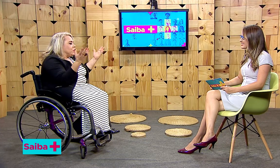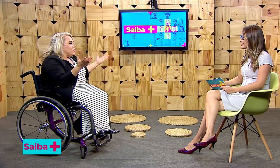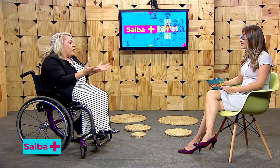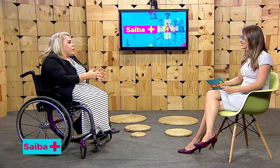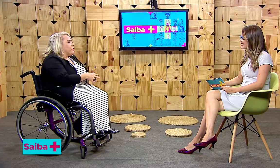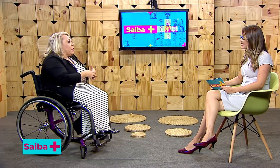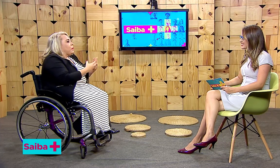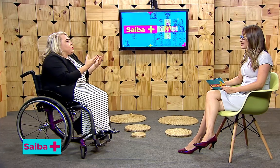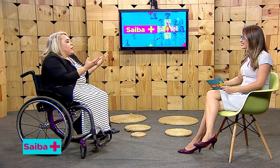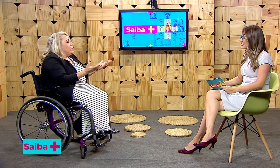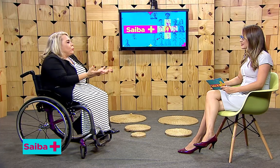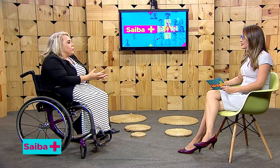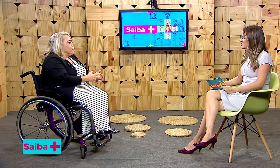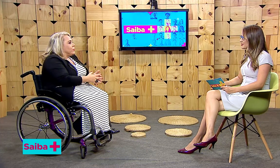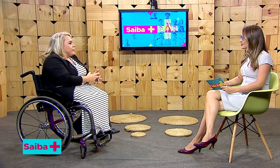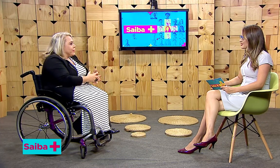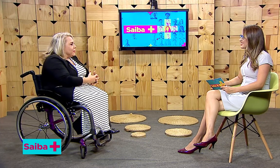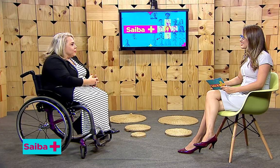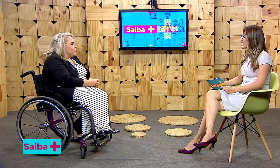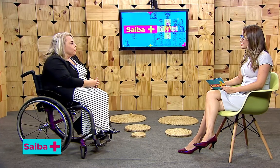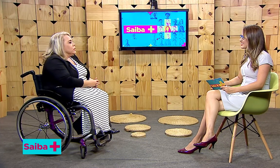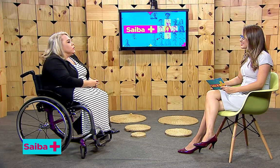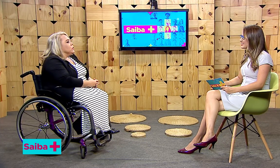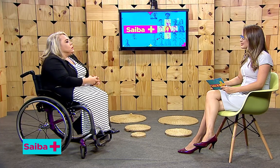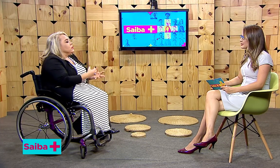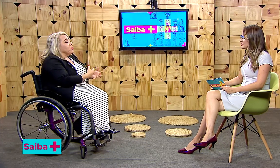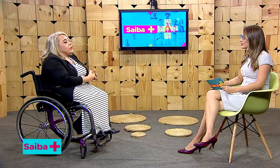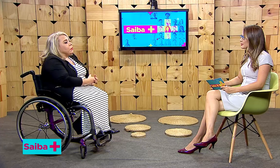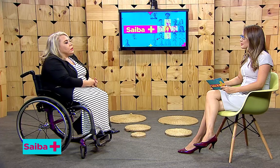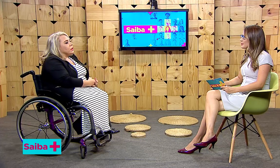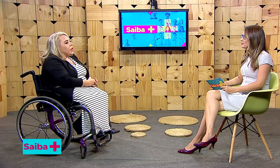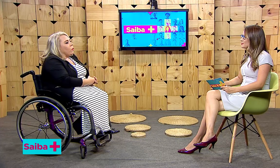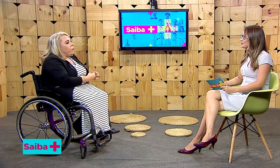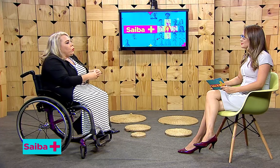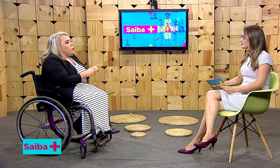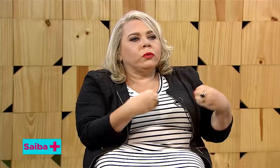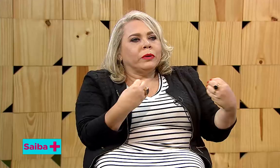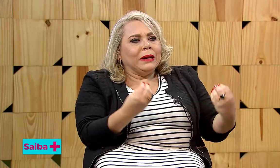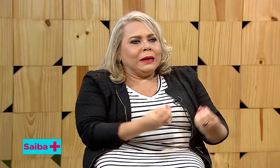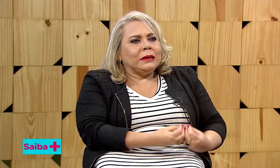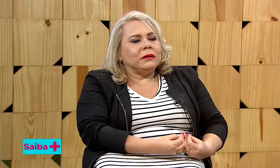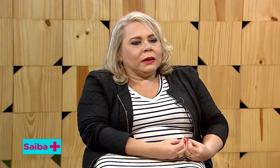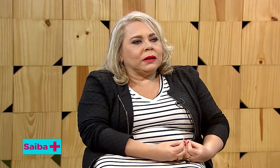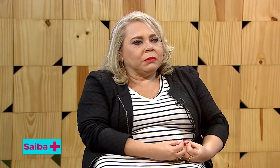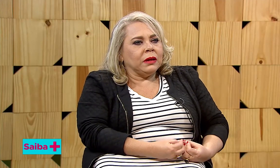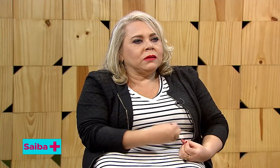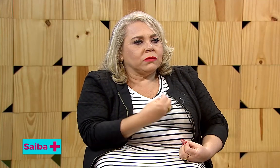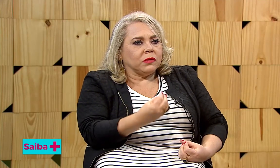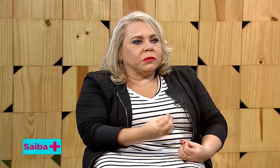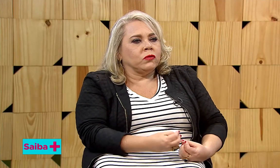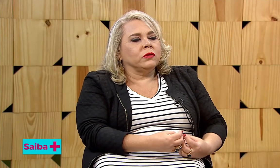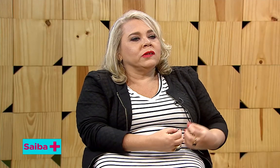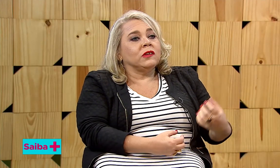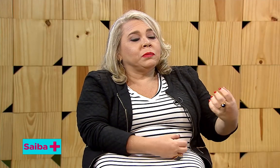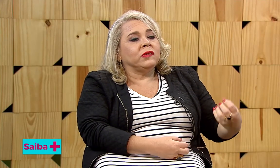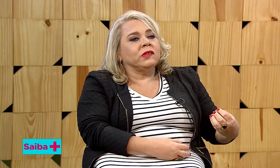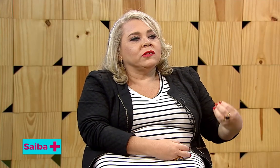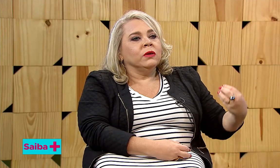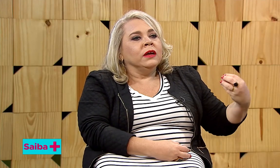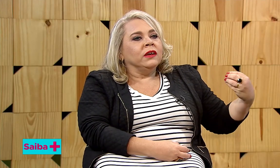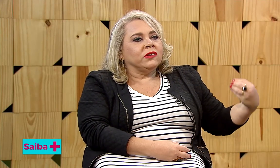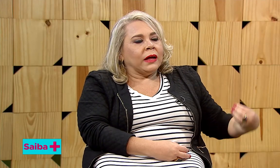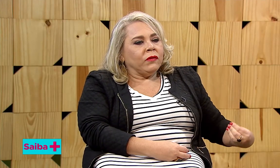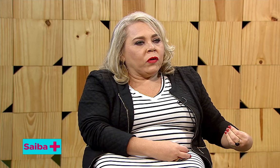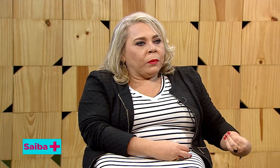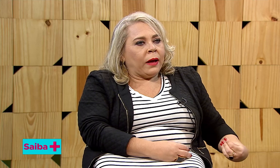que as pessoas vão lá para ficar mais maravilhosa do que já são. Então a gente sabe que é um público que lida diretamente com as pessoas e eles